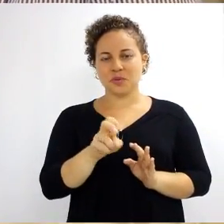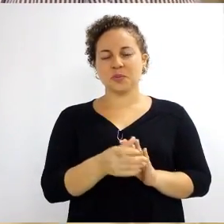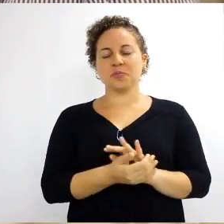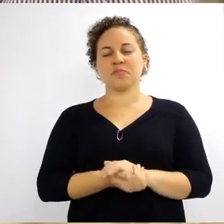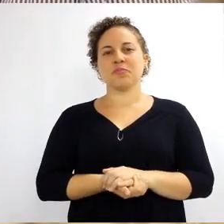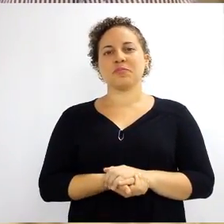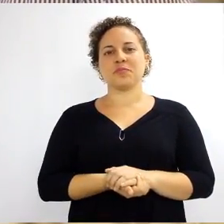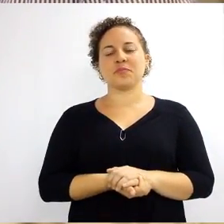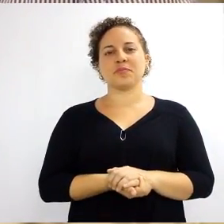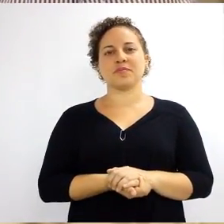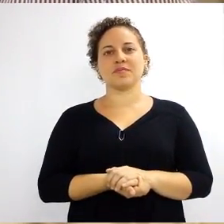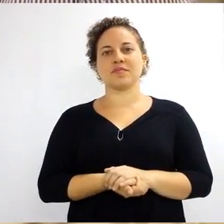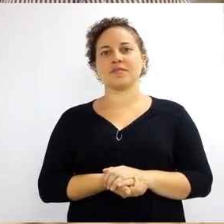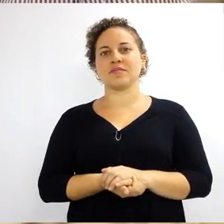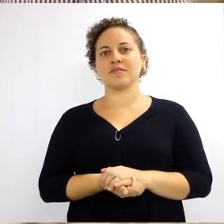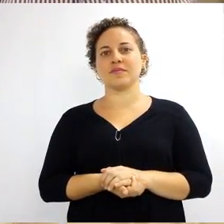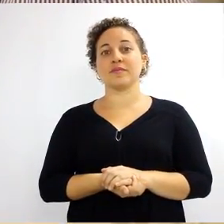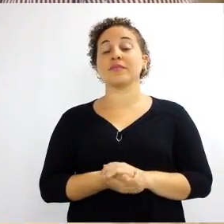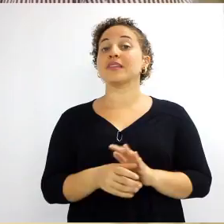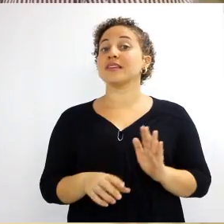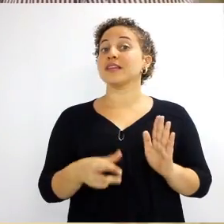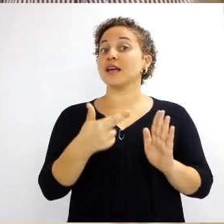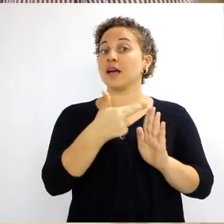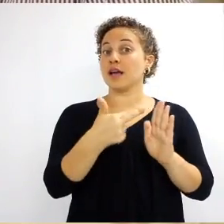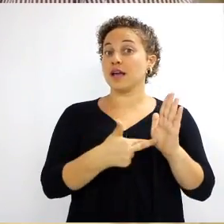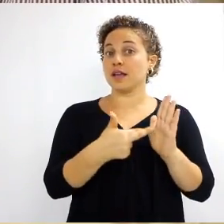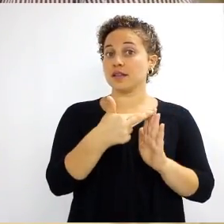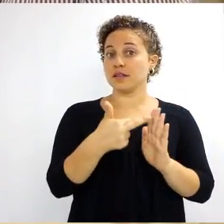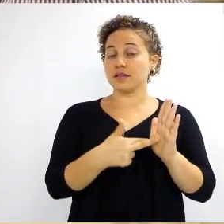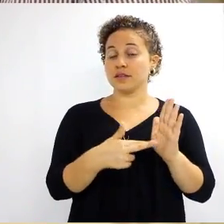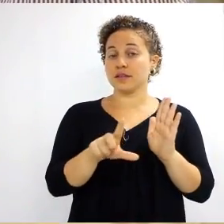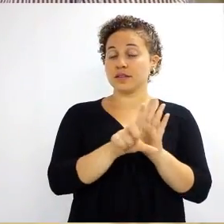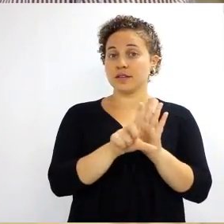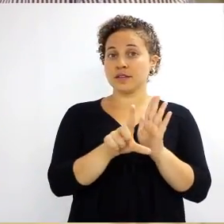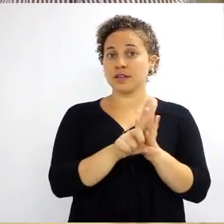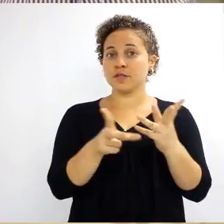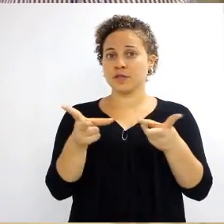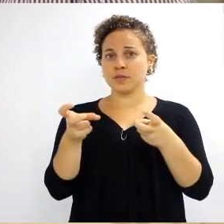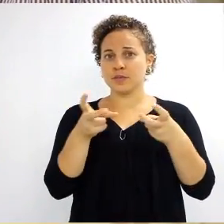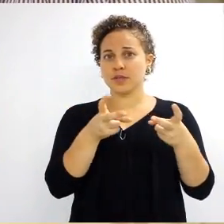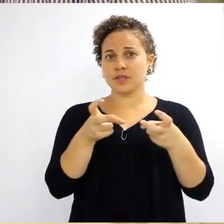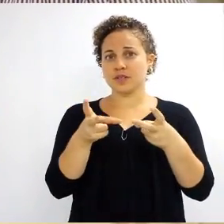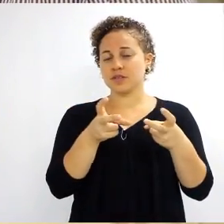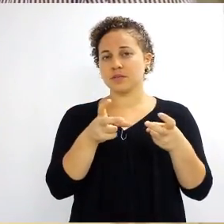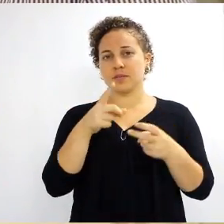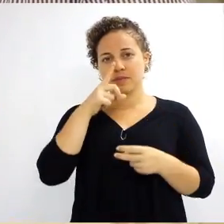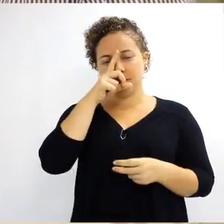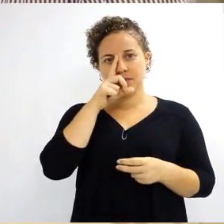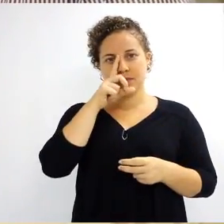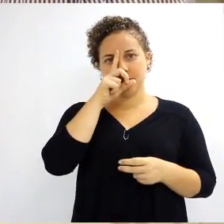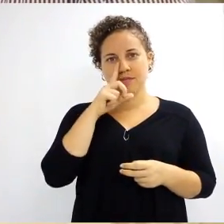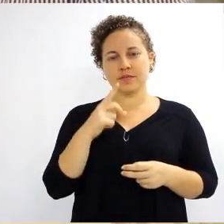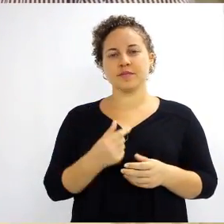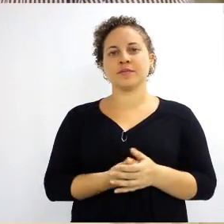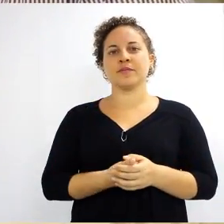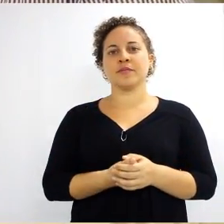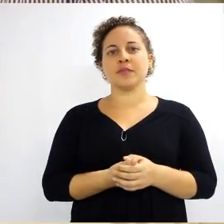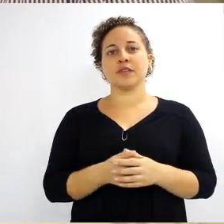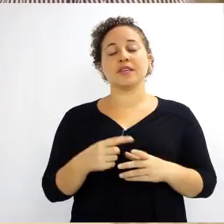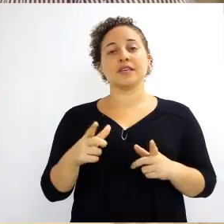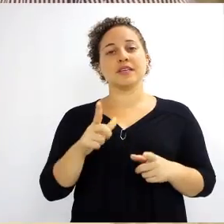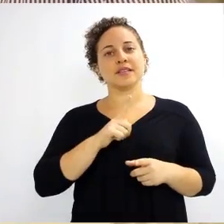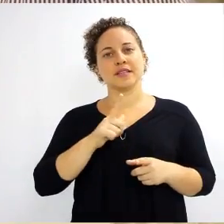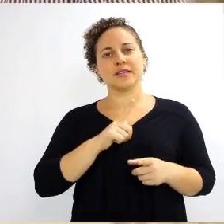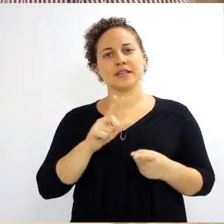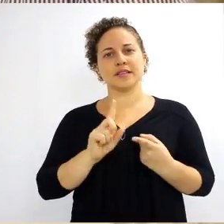consideração as normas regulamentadoras, que é quem vai identificar o risco, né? Então, além das normas regulamentadoras, nós